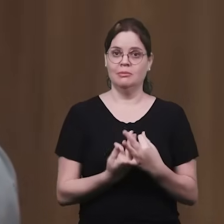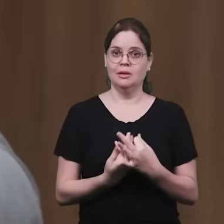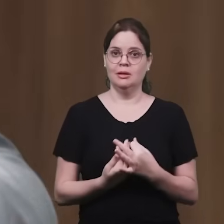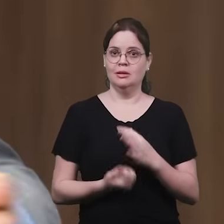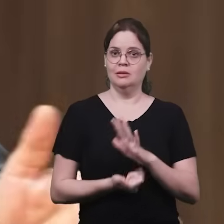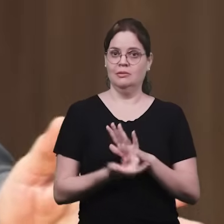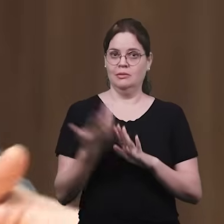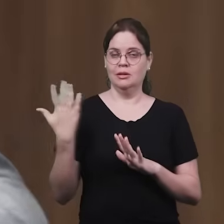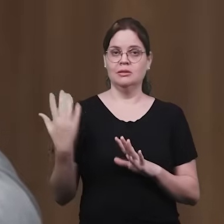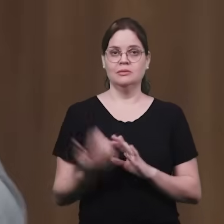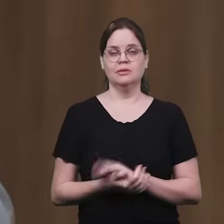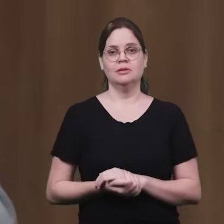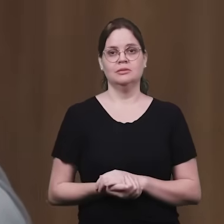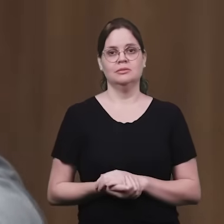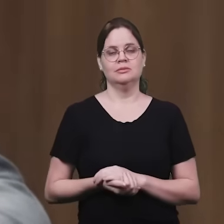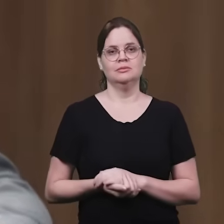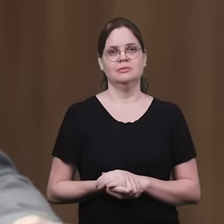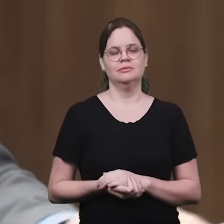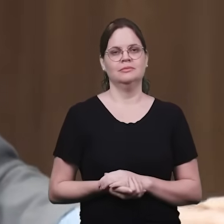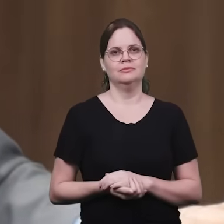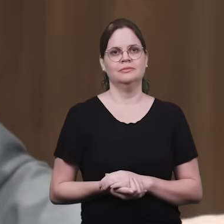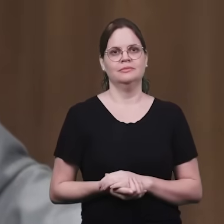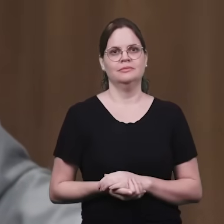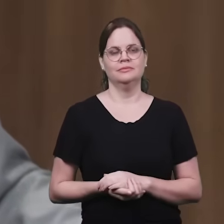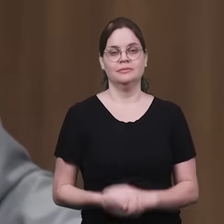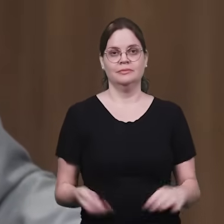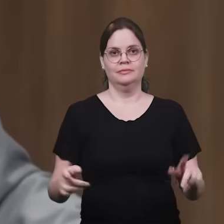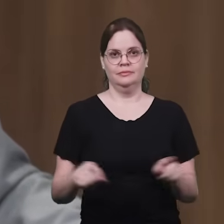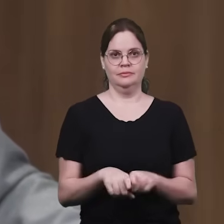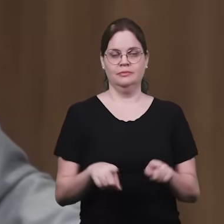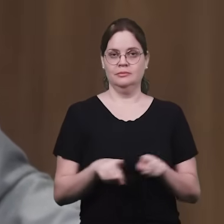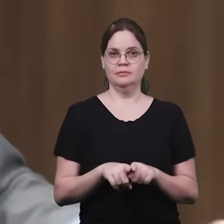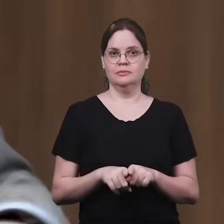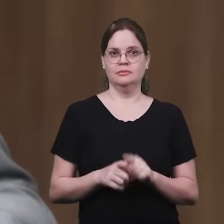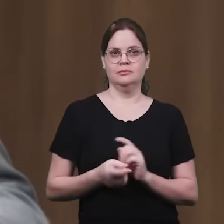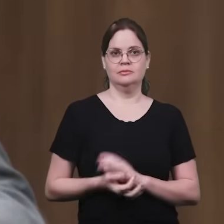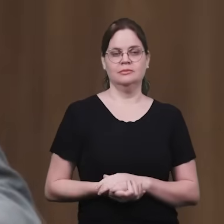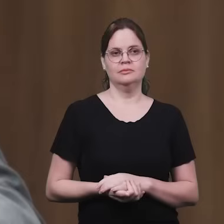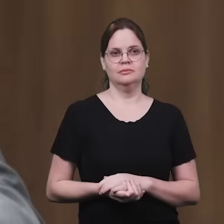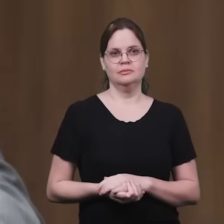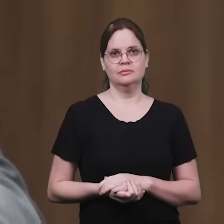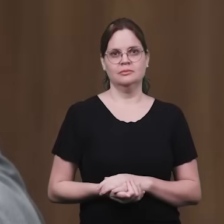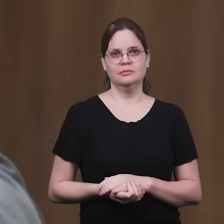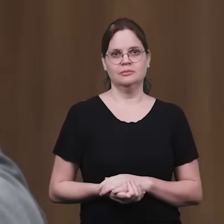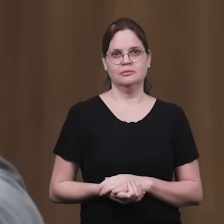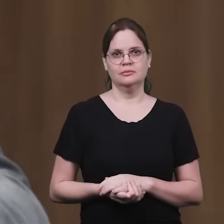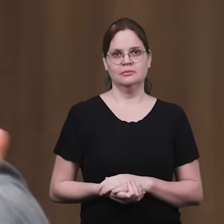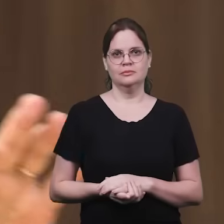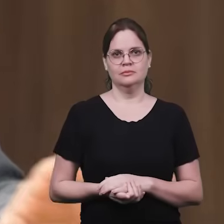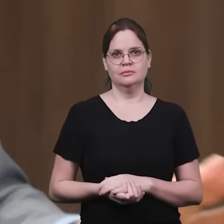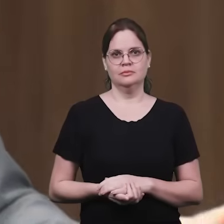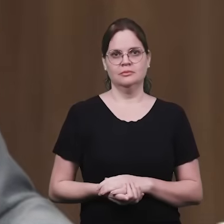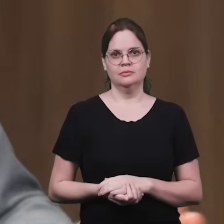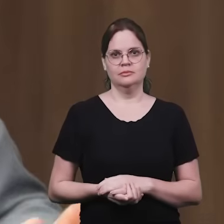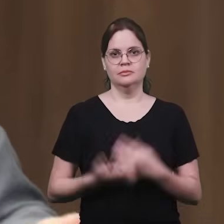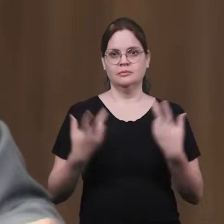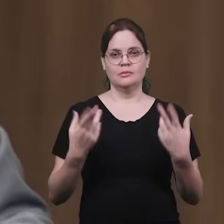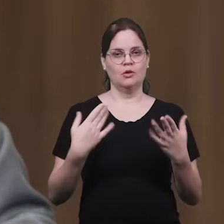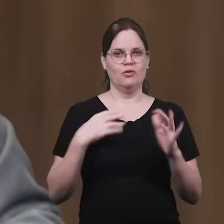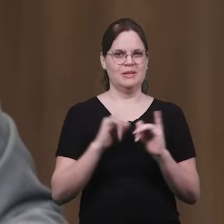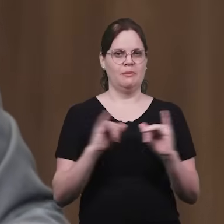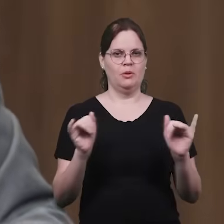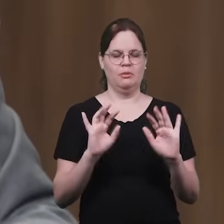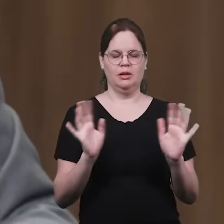vezes conduzidos por isso. Você põe... aqui eu não vou fazer propaganda e